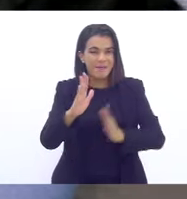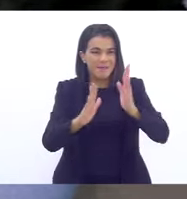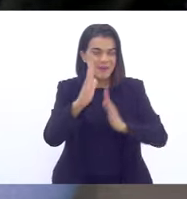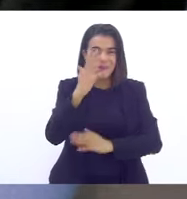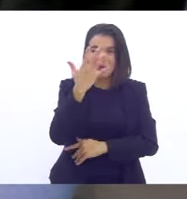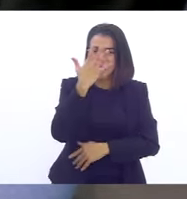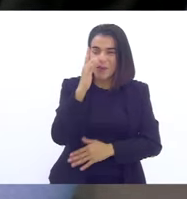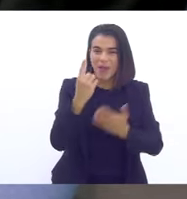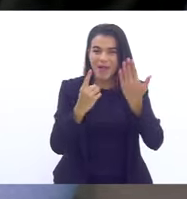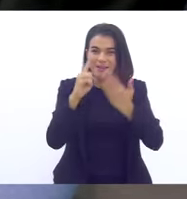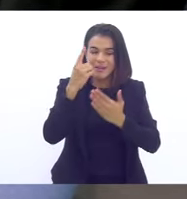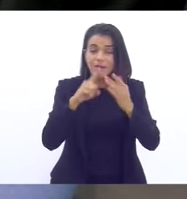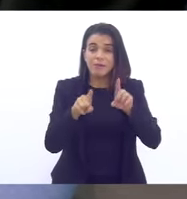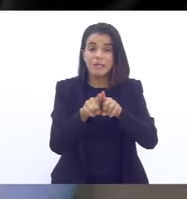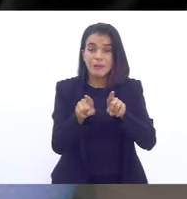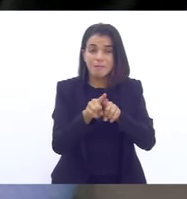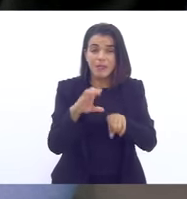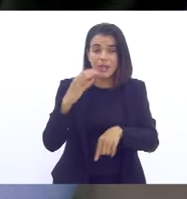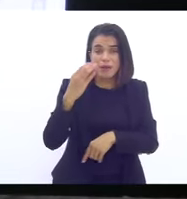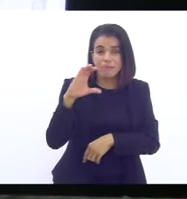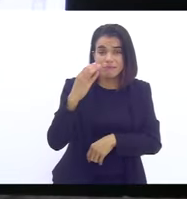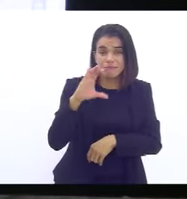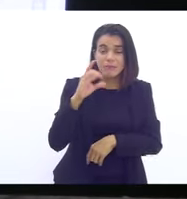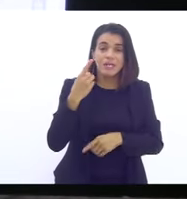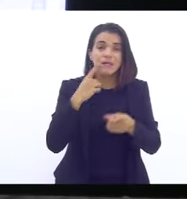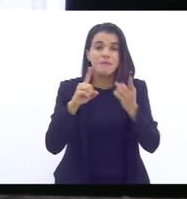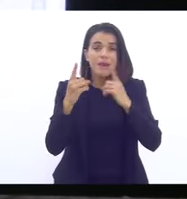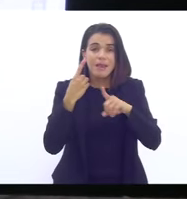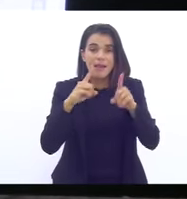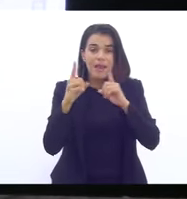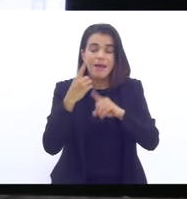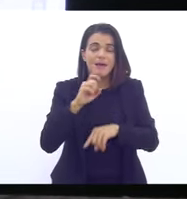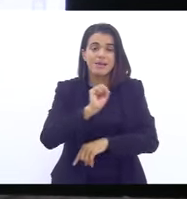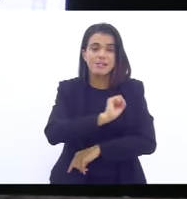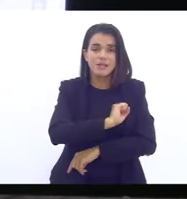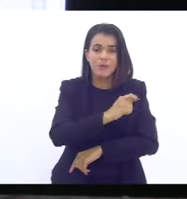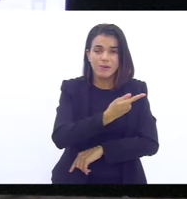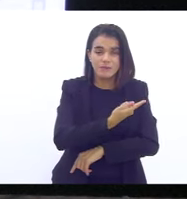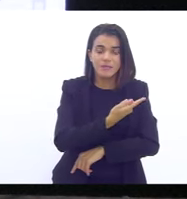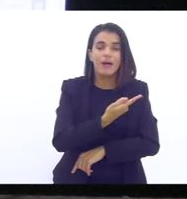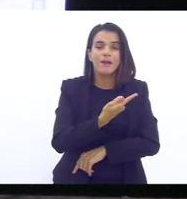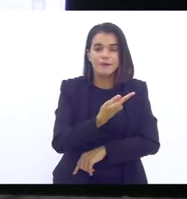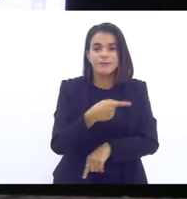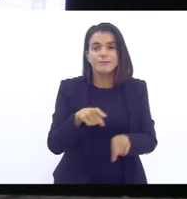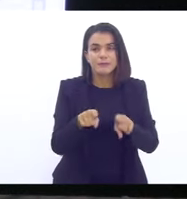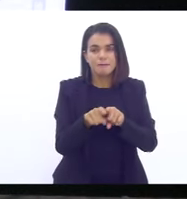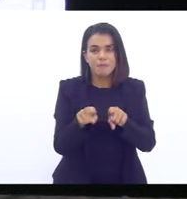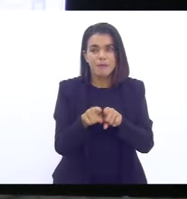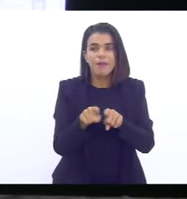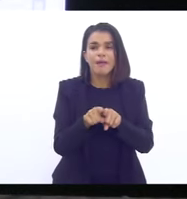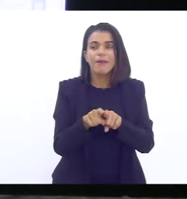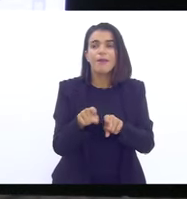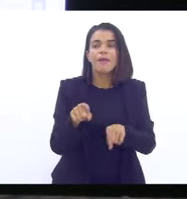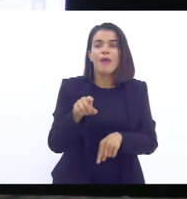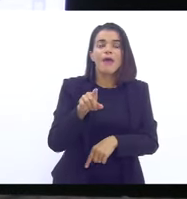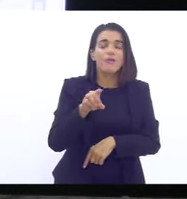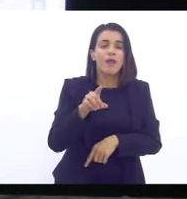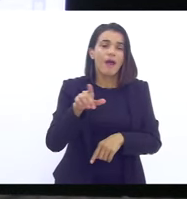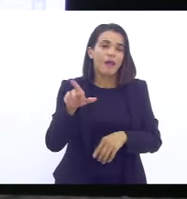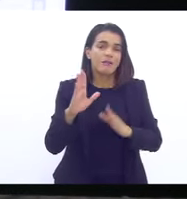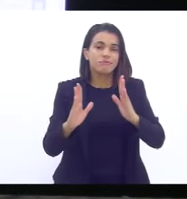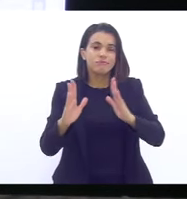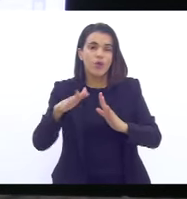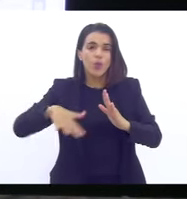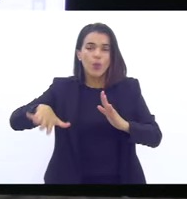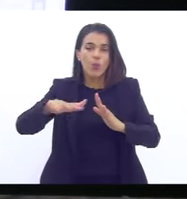recentemente. Contingências em Niterói, São Gonçalo e Maricá, não só essa que ocorreu agora, mas também em outros momentos, aqui na Barreira do Vasco, na